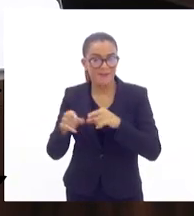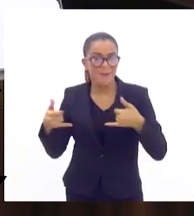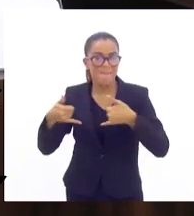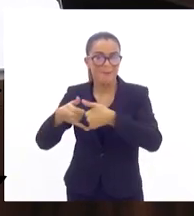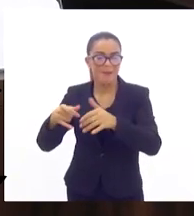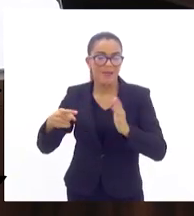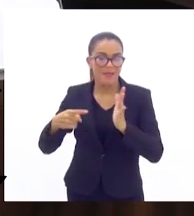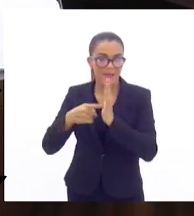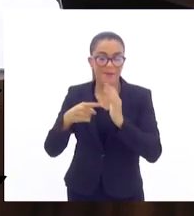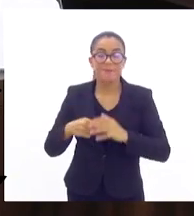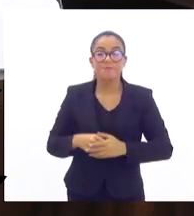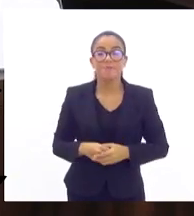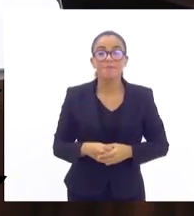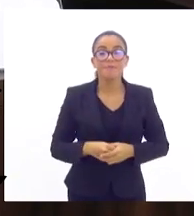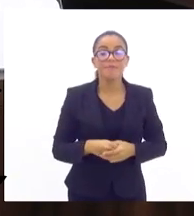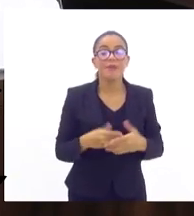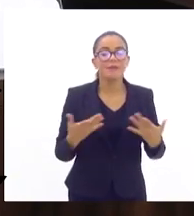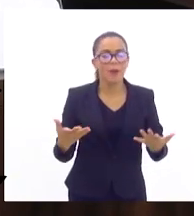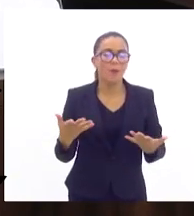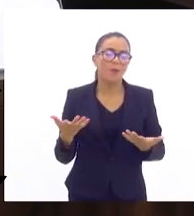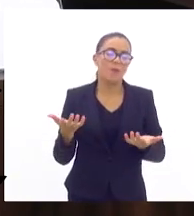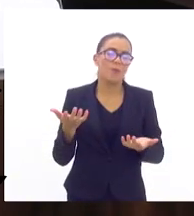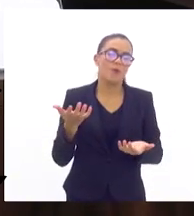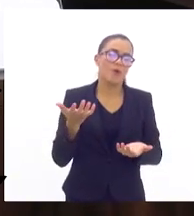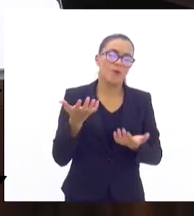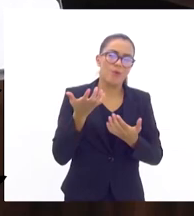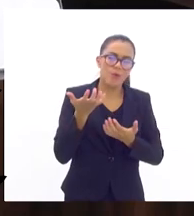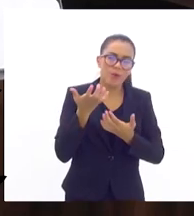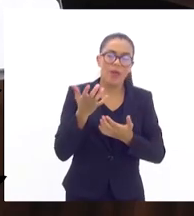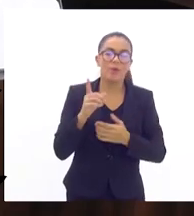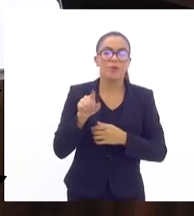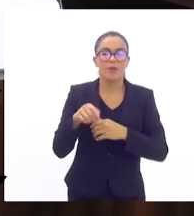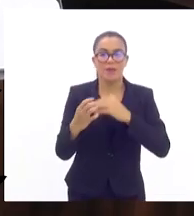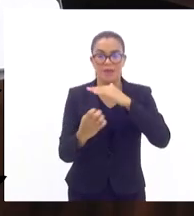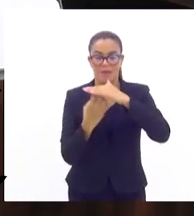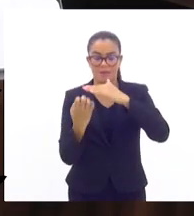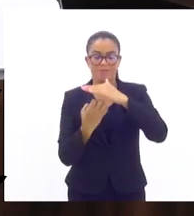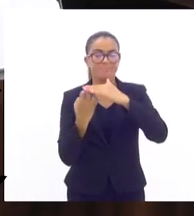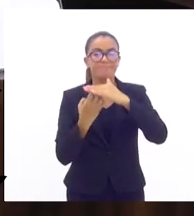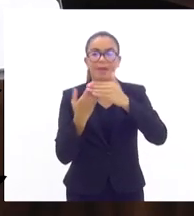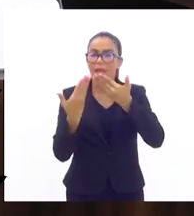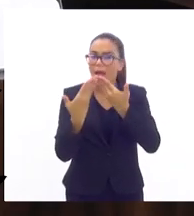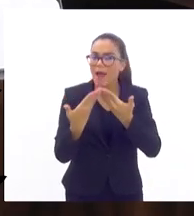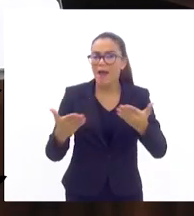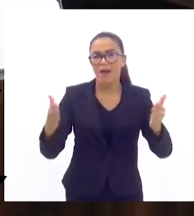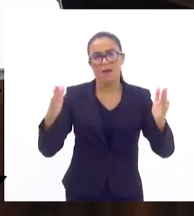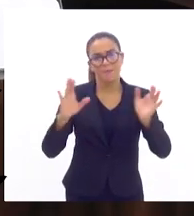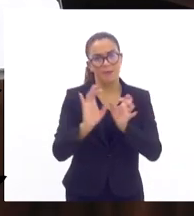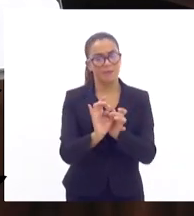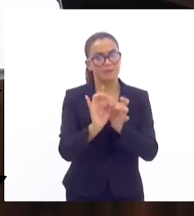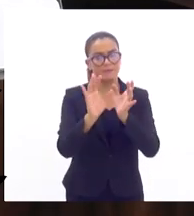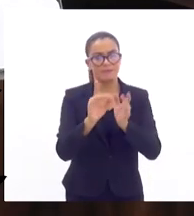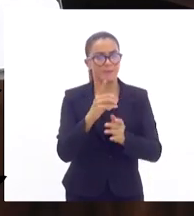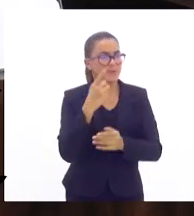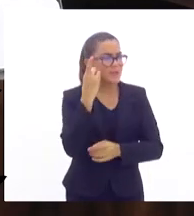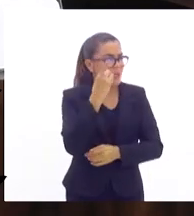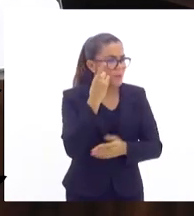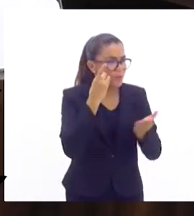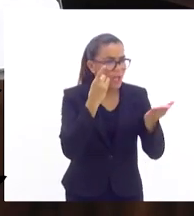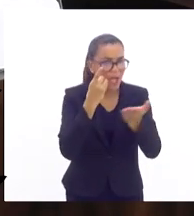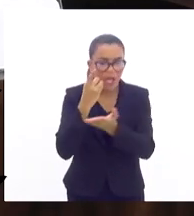para atuar. Então, assim, eu quero deixar a agência, então, né, à disposição dos senhores, né, deputados e